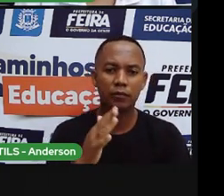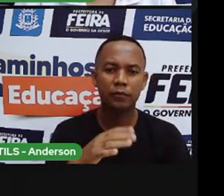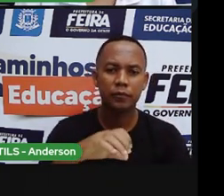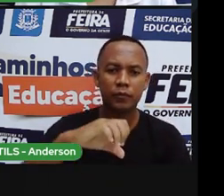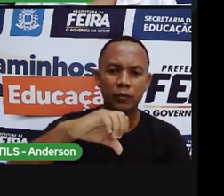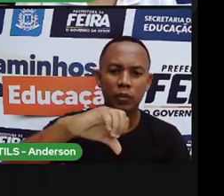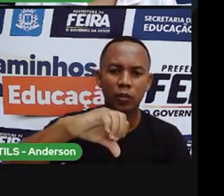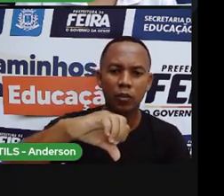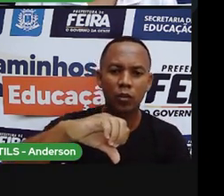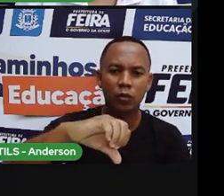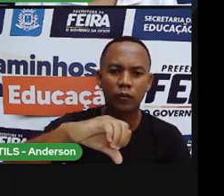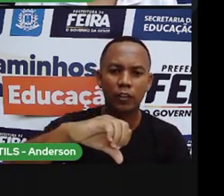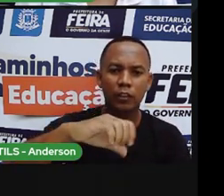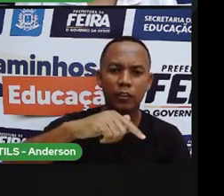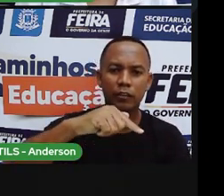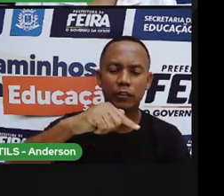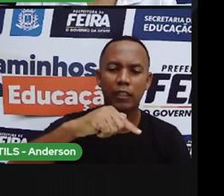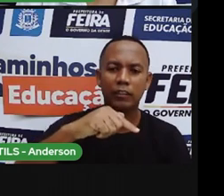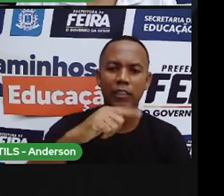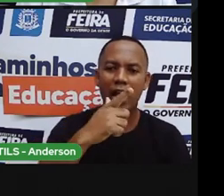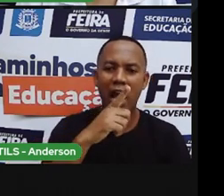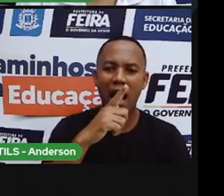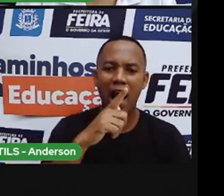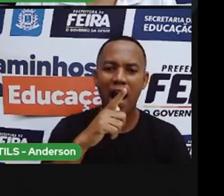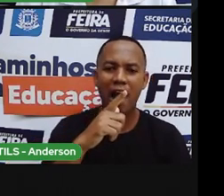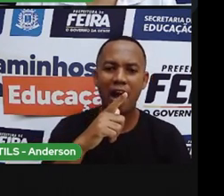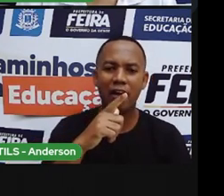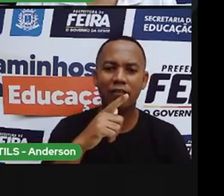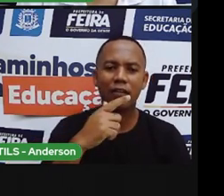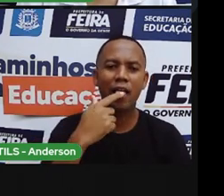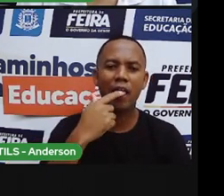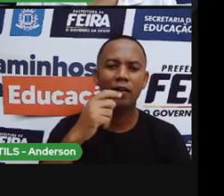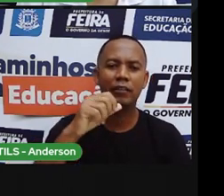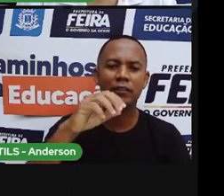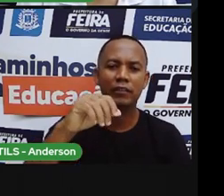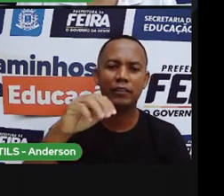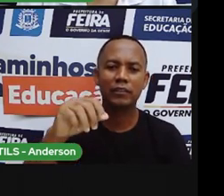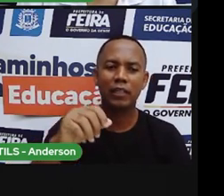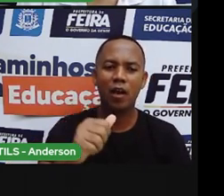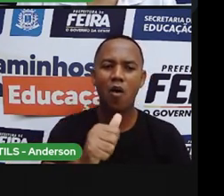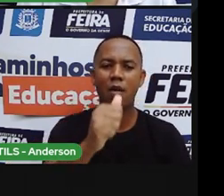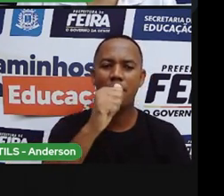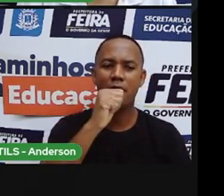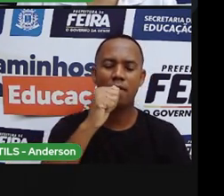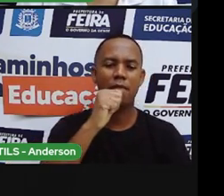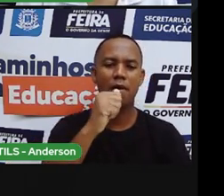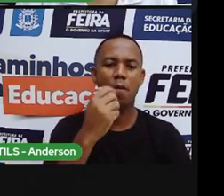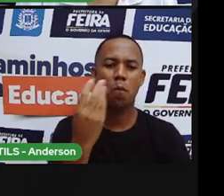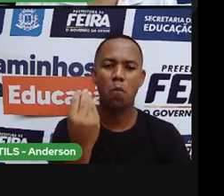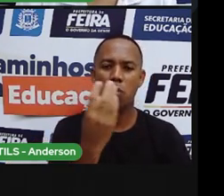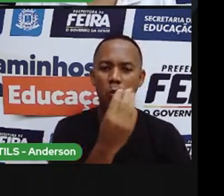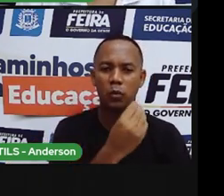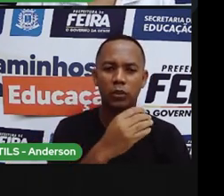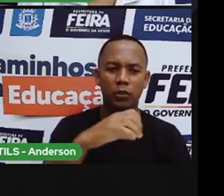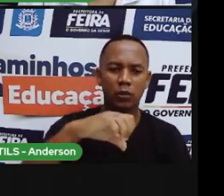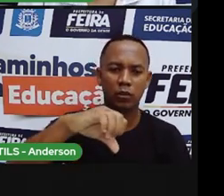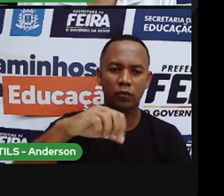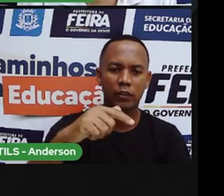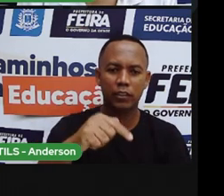97% é água do mar, muito salgada para beber e para ser usada em processos industriais.